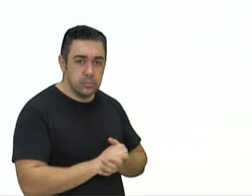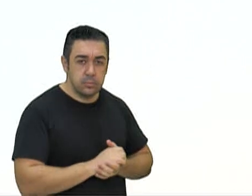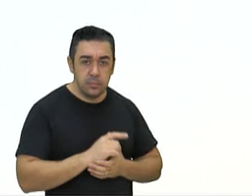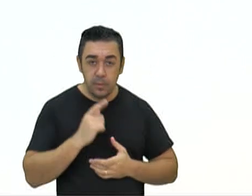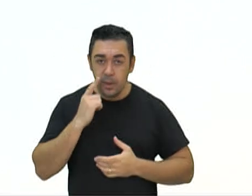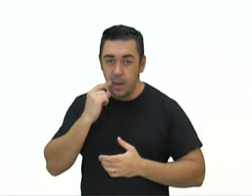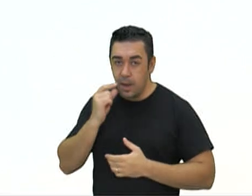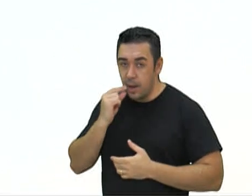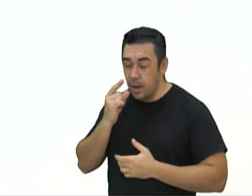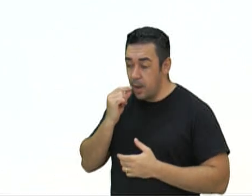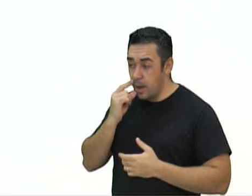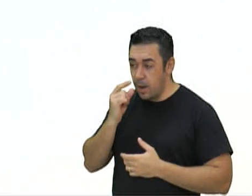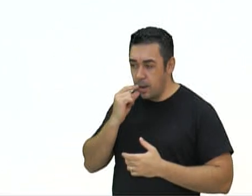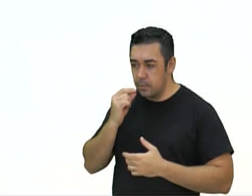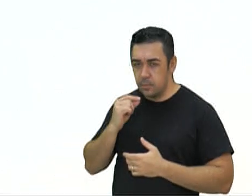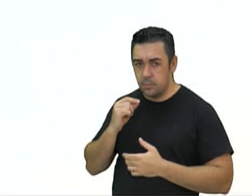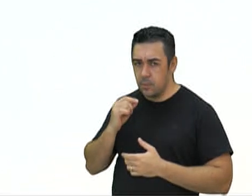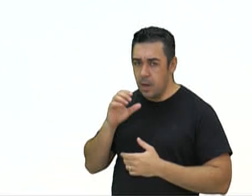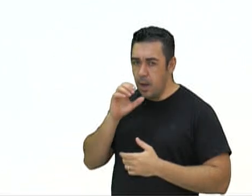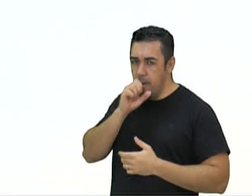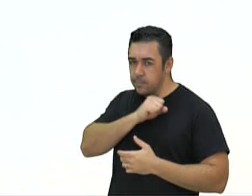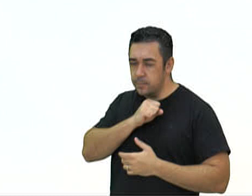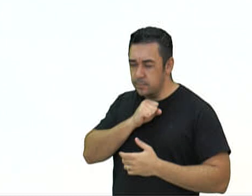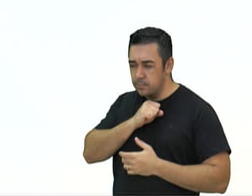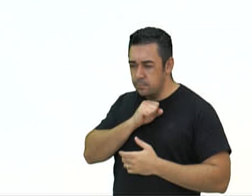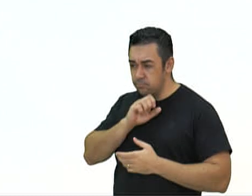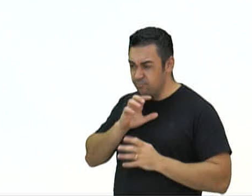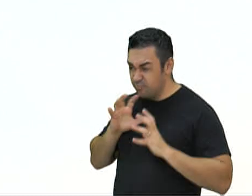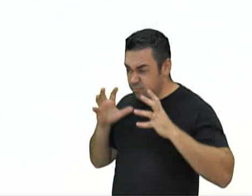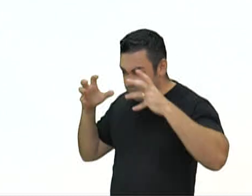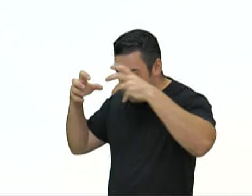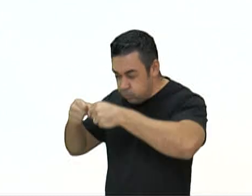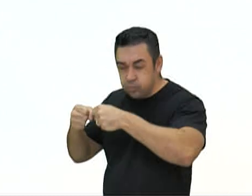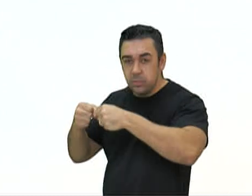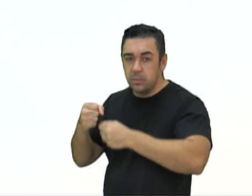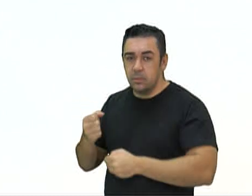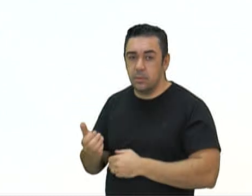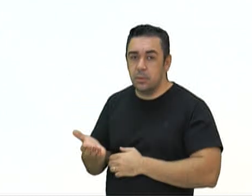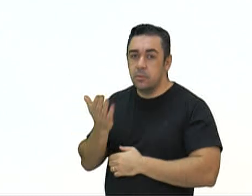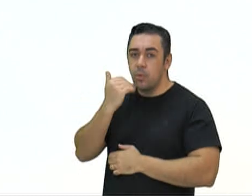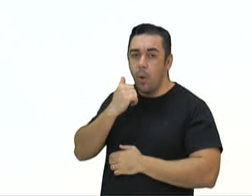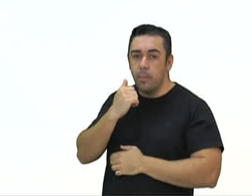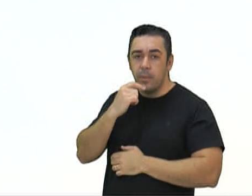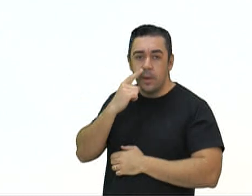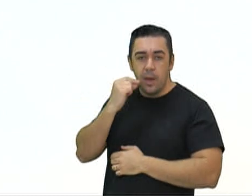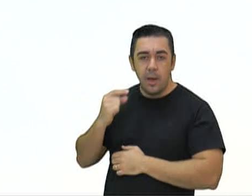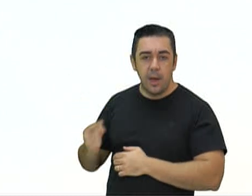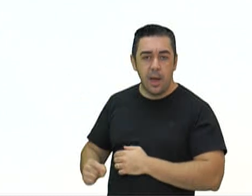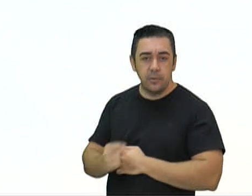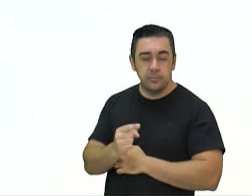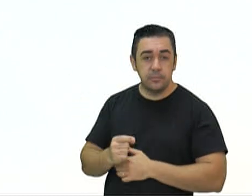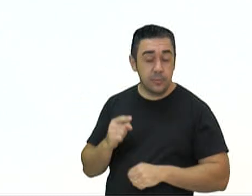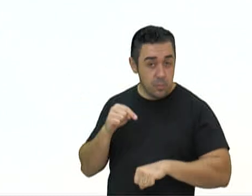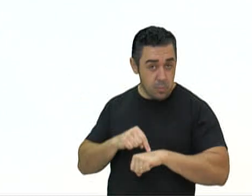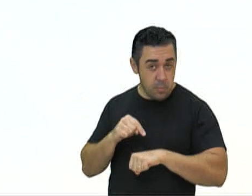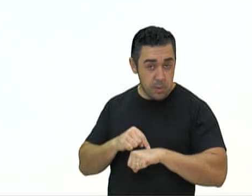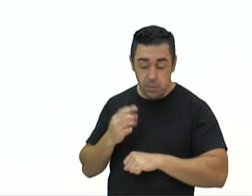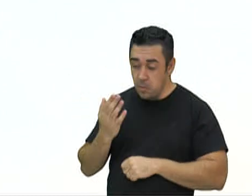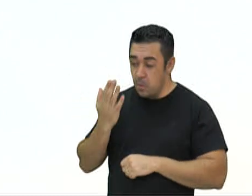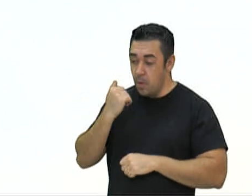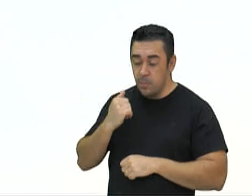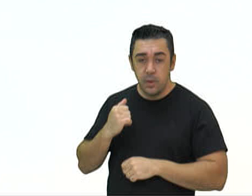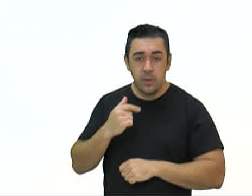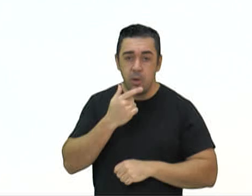O gato das botas, sem perder tempo, salta em direção ao ratinho e come-o. Nessa altura, chega